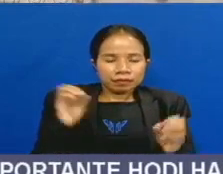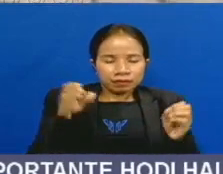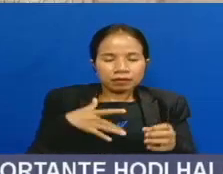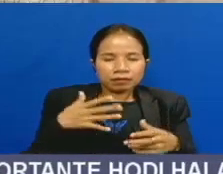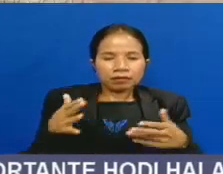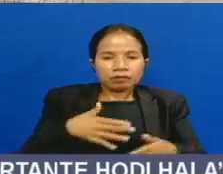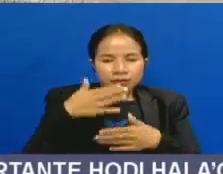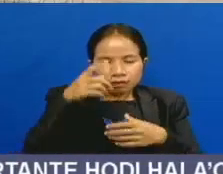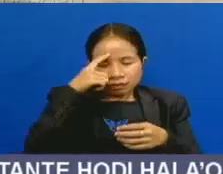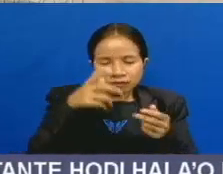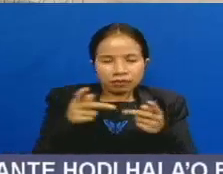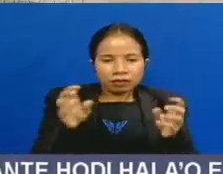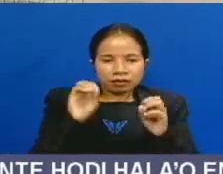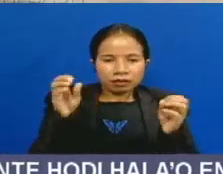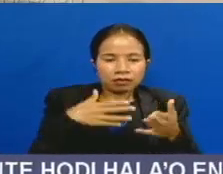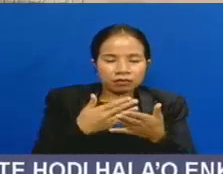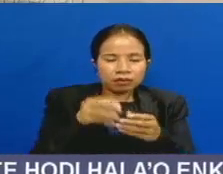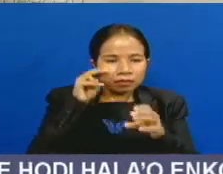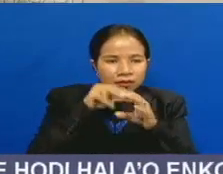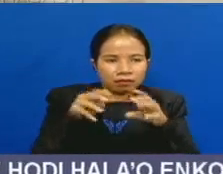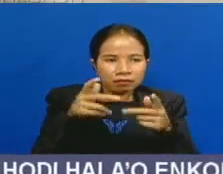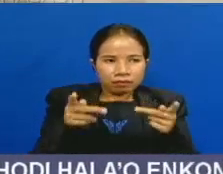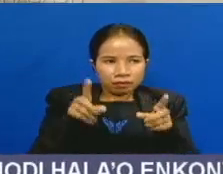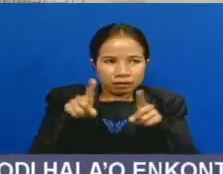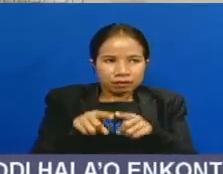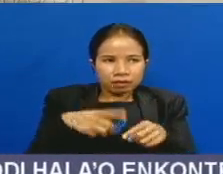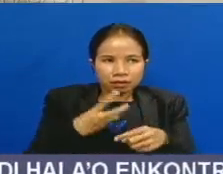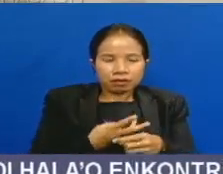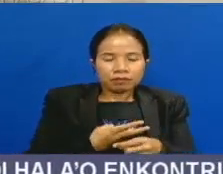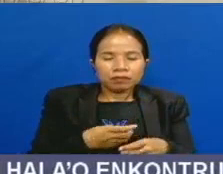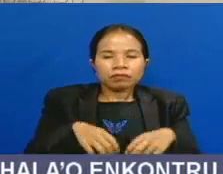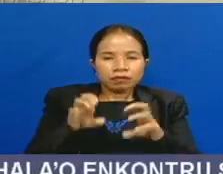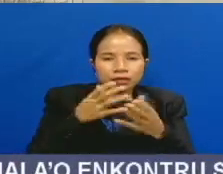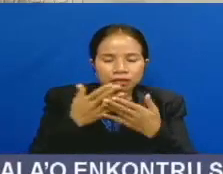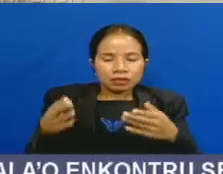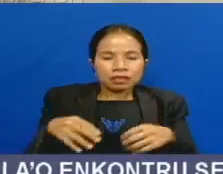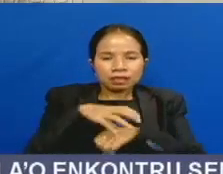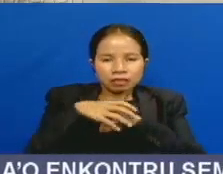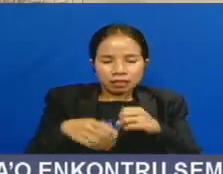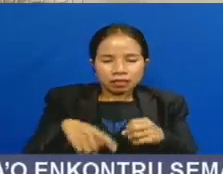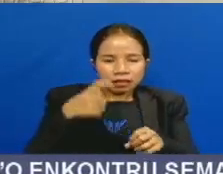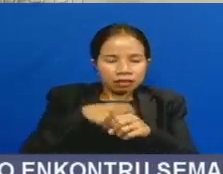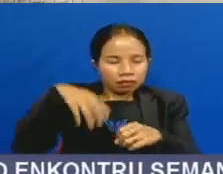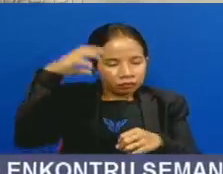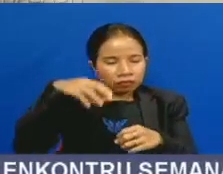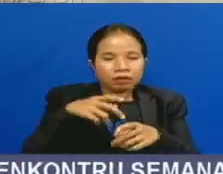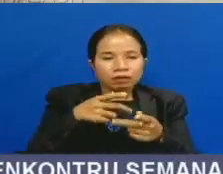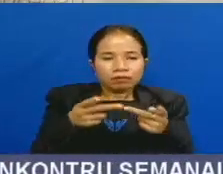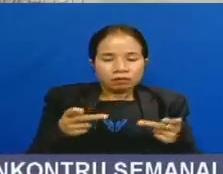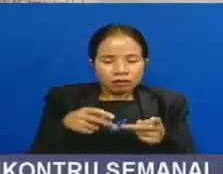be merkado pati yang sane de tampang sa sane tiara yang sane tempo udang ne asa pati ngaras ka tambah